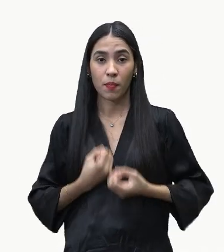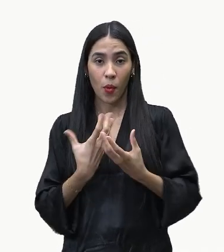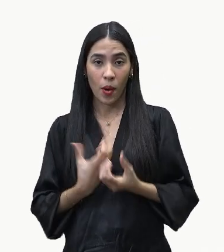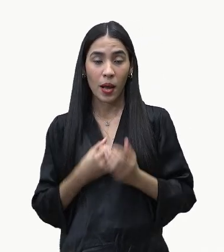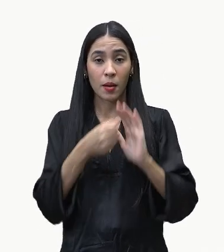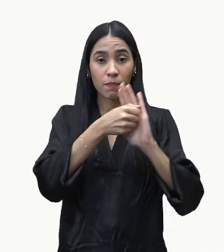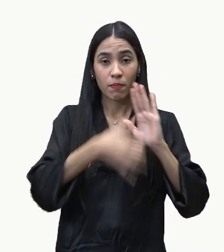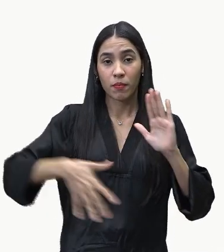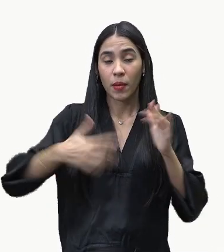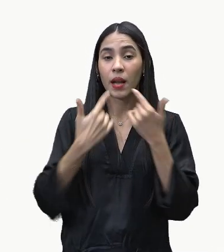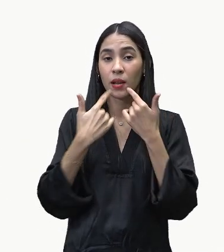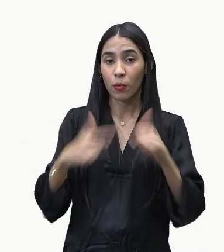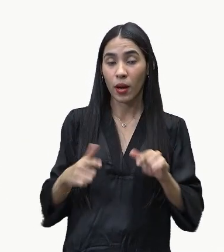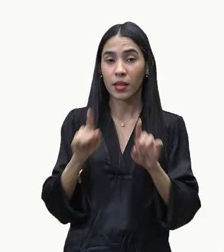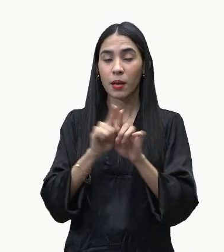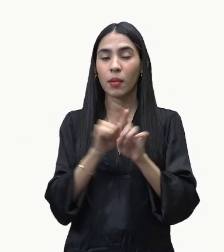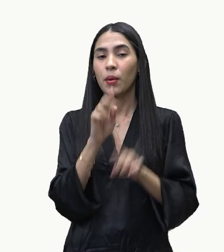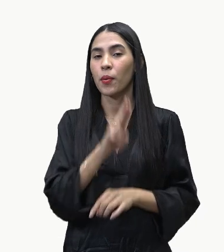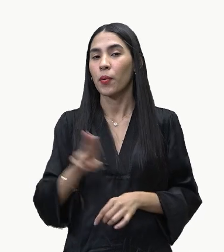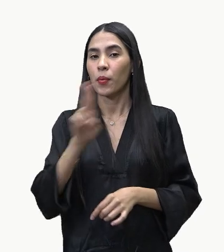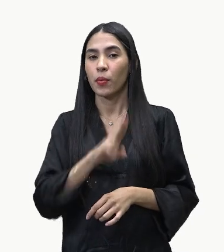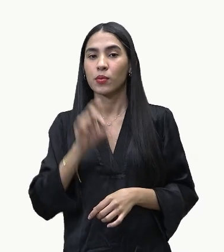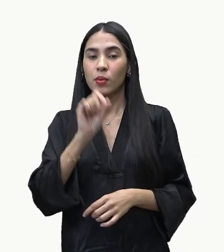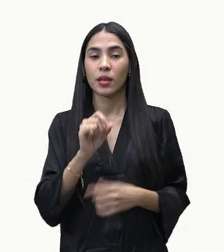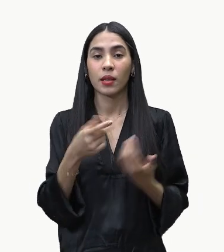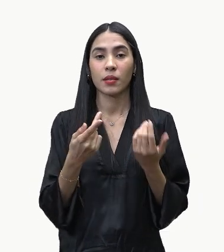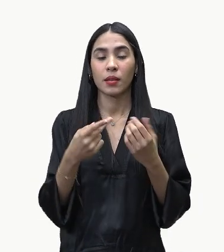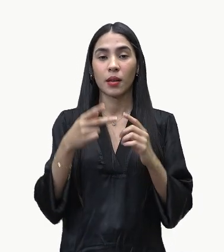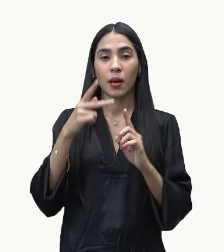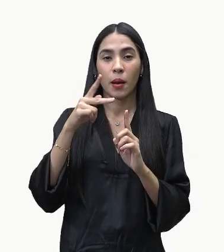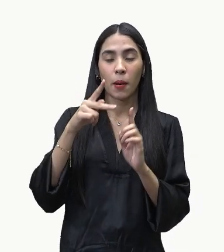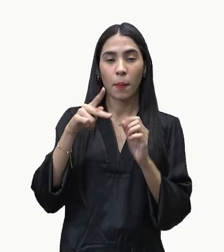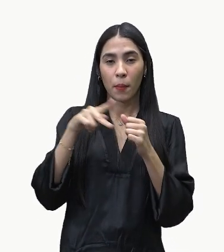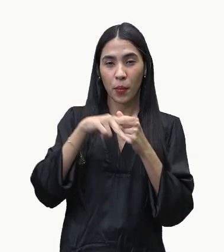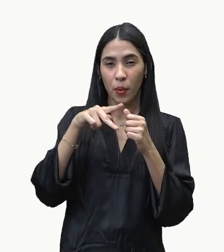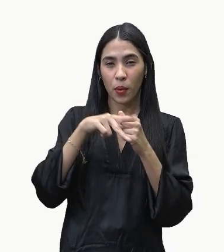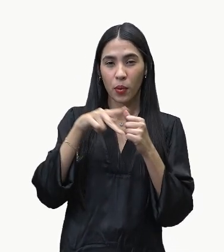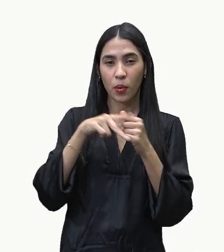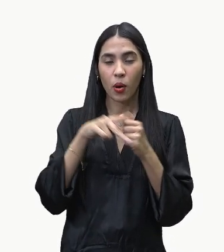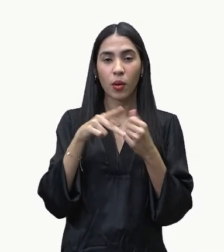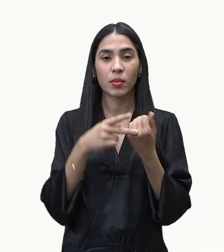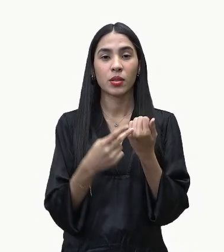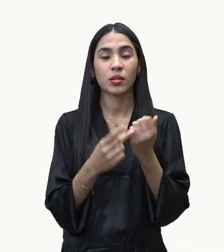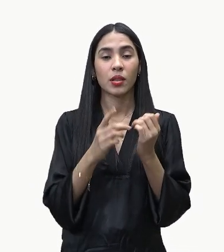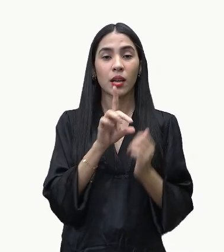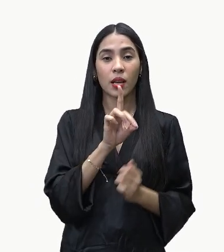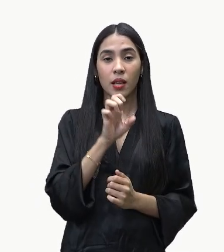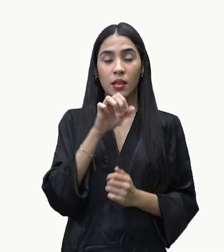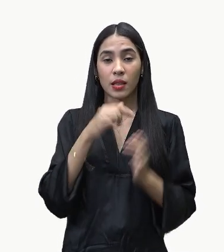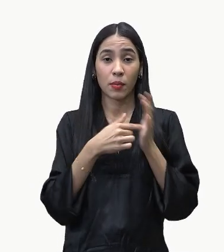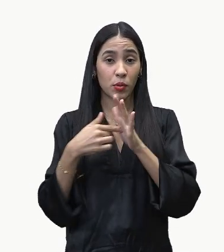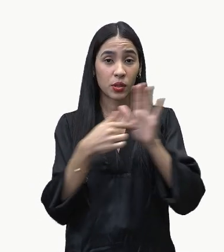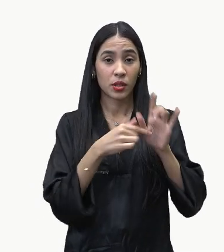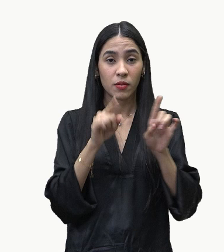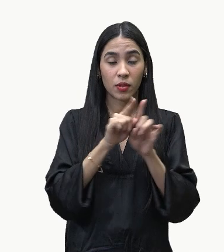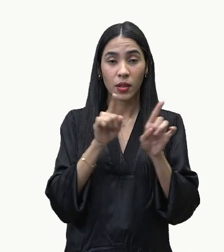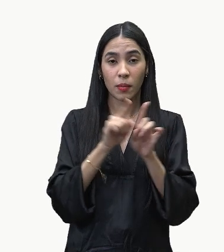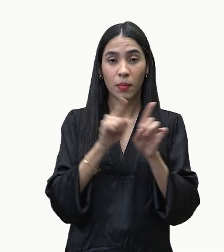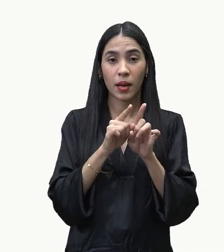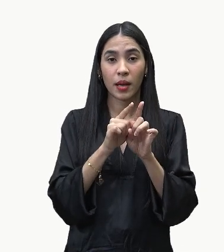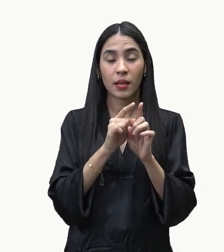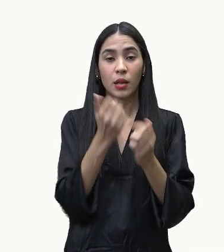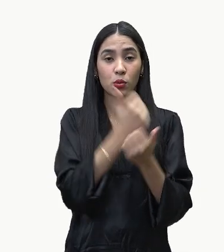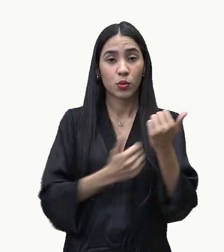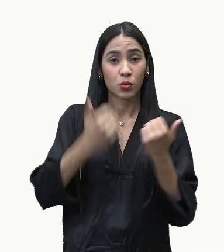se dá pela utilização de pronomes demonstrativos e pronomes relativos que substituem palavras ditas em